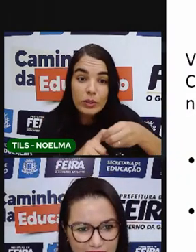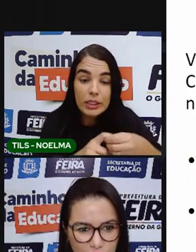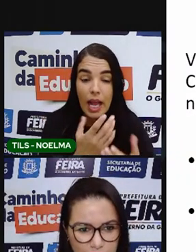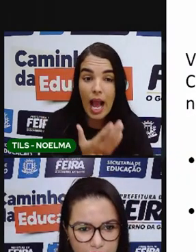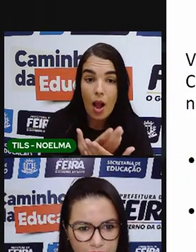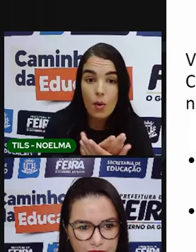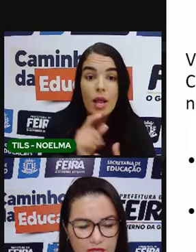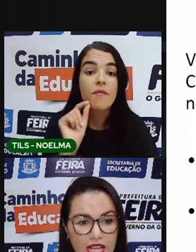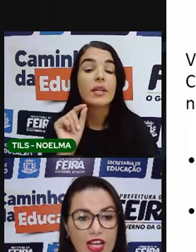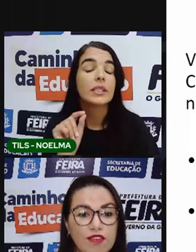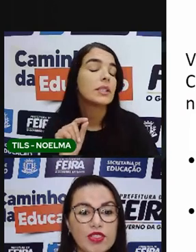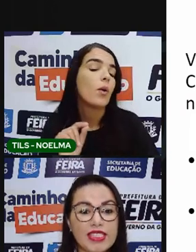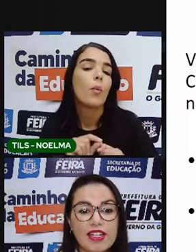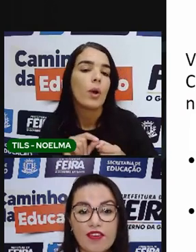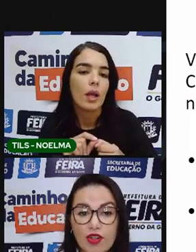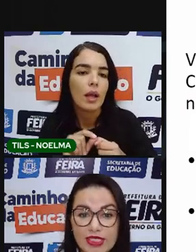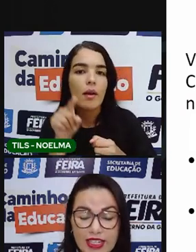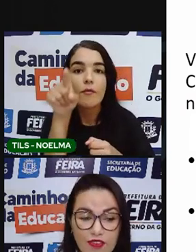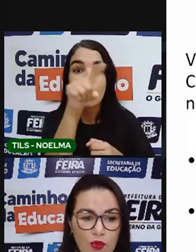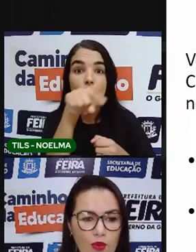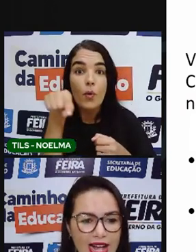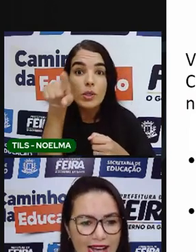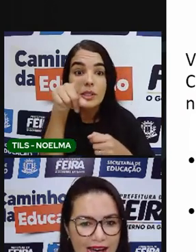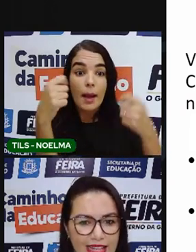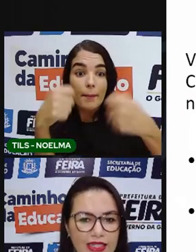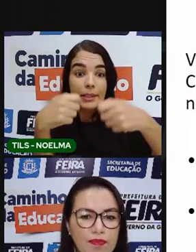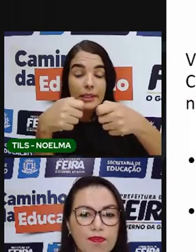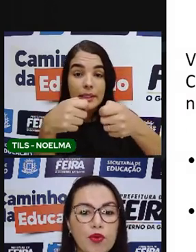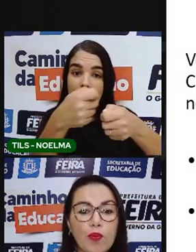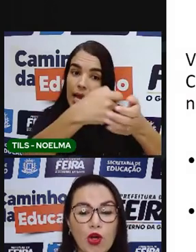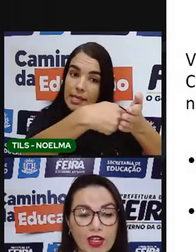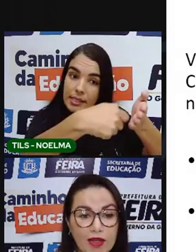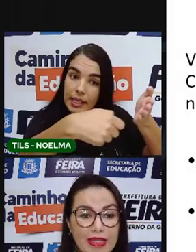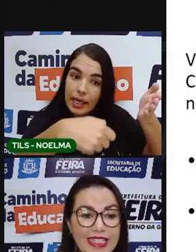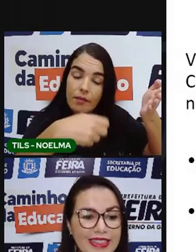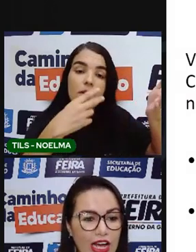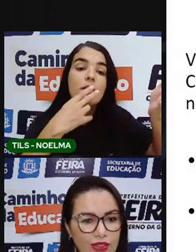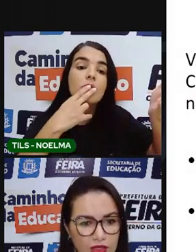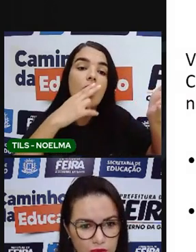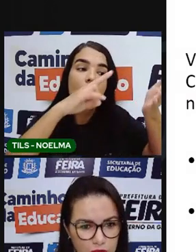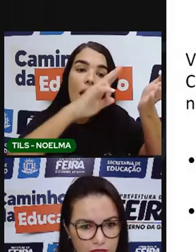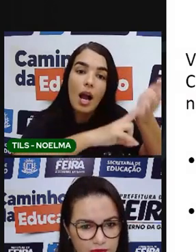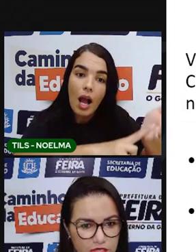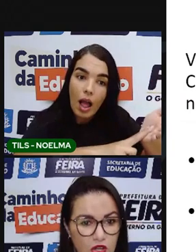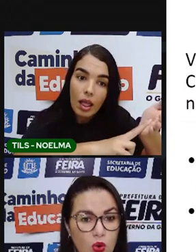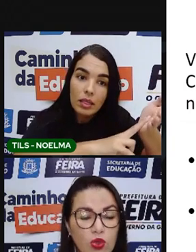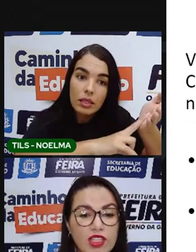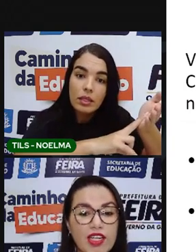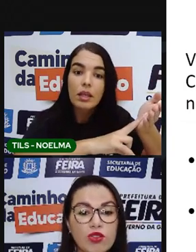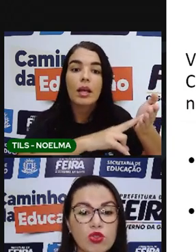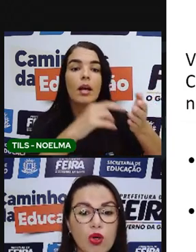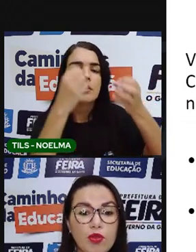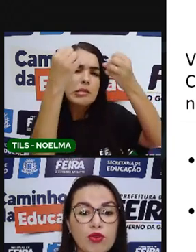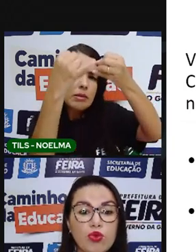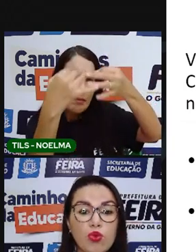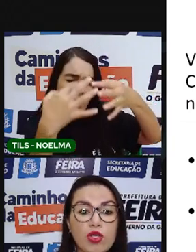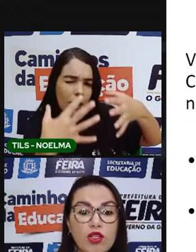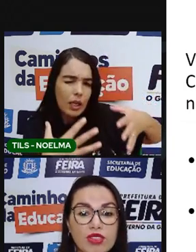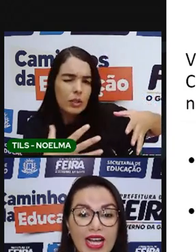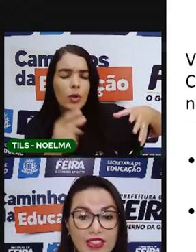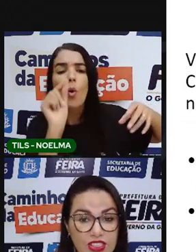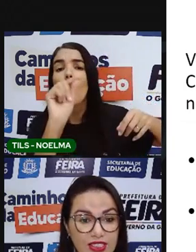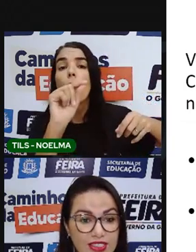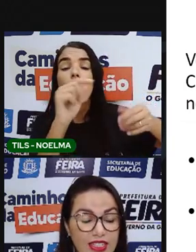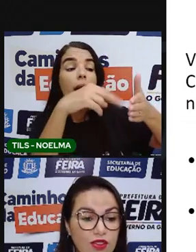vamos fazer agora vocês deveriam escrever uma carta no programa e tal contando sobre